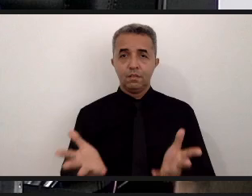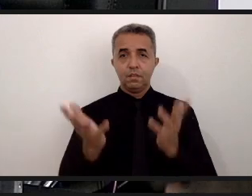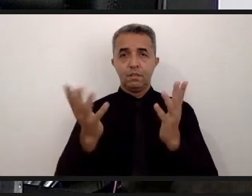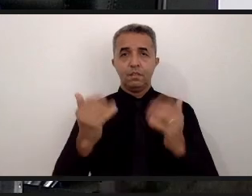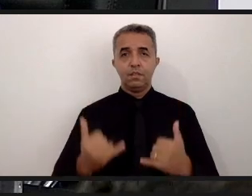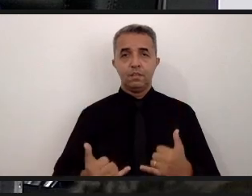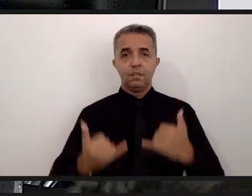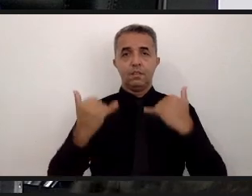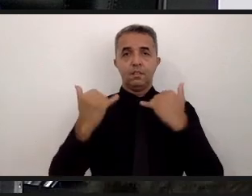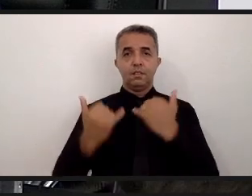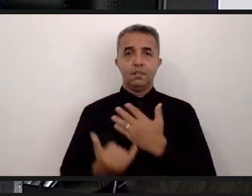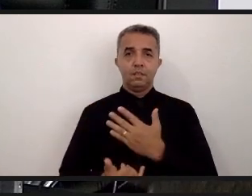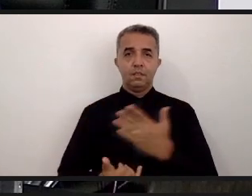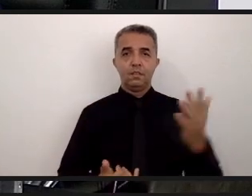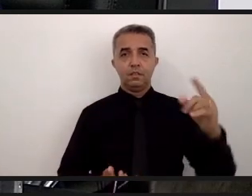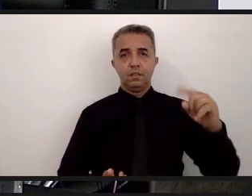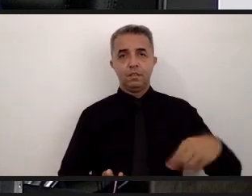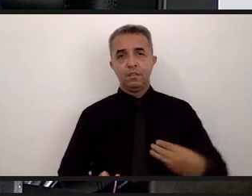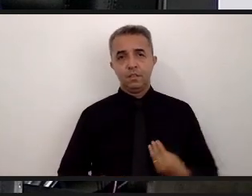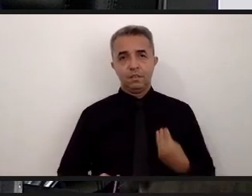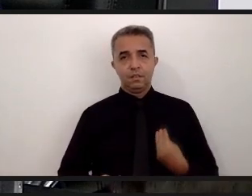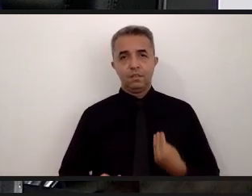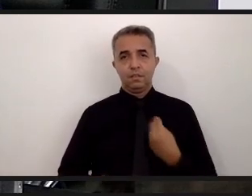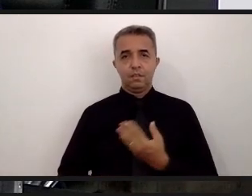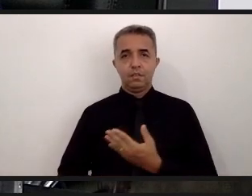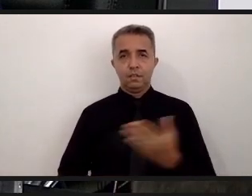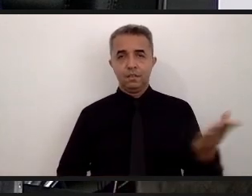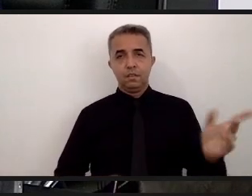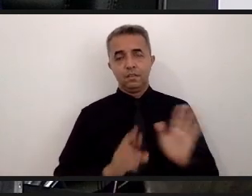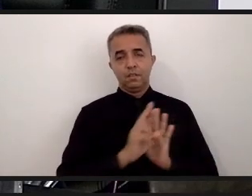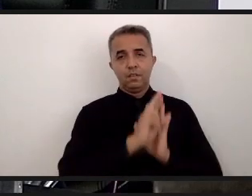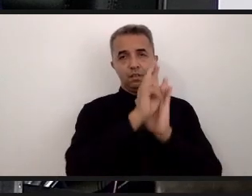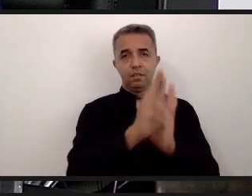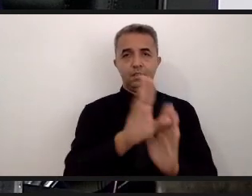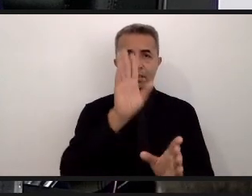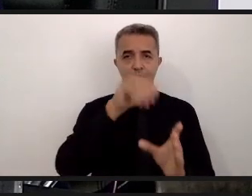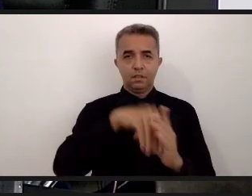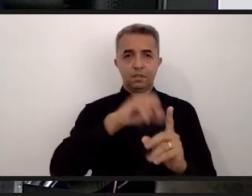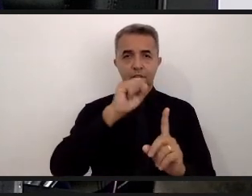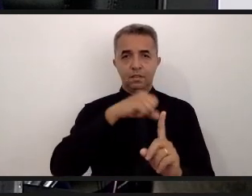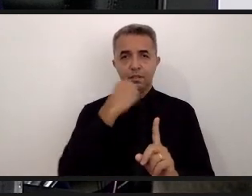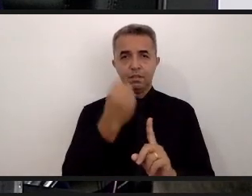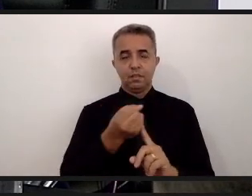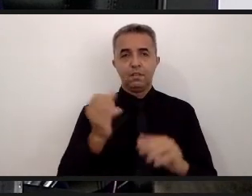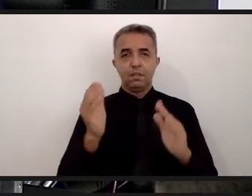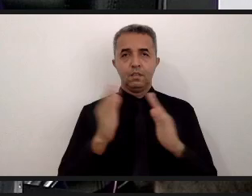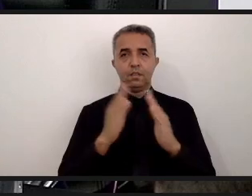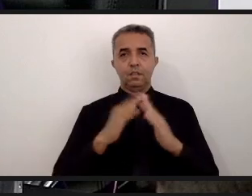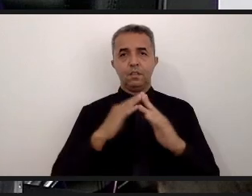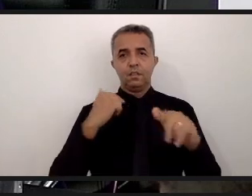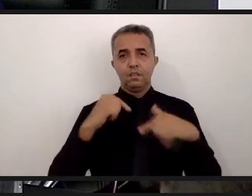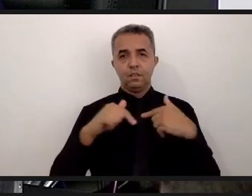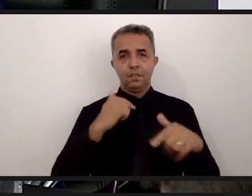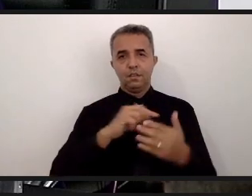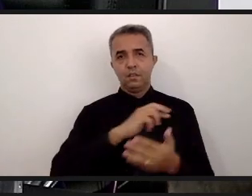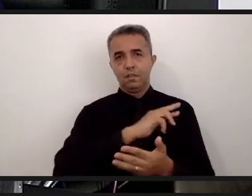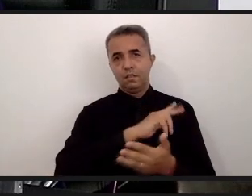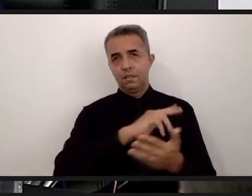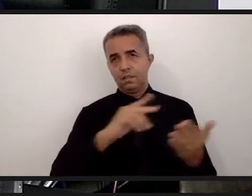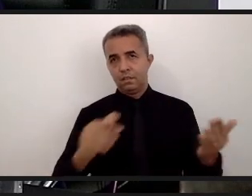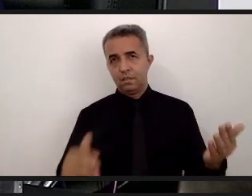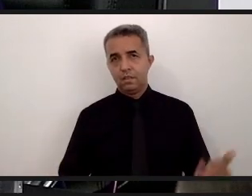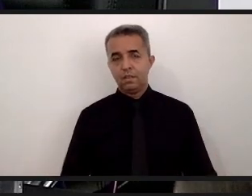em tê-las aqui, nos representar dentro da sociedade, dentro do seu lar, dentro do seu trabalho, dentro dos seus